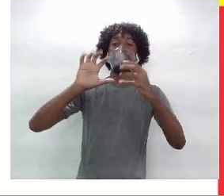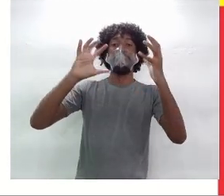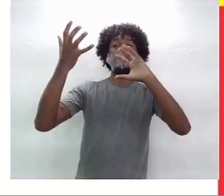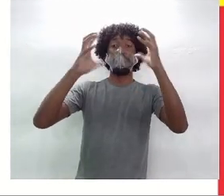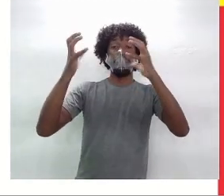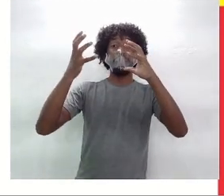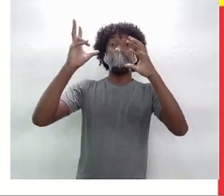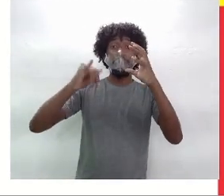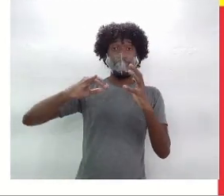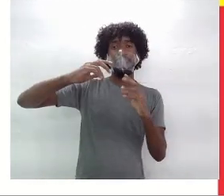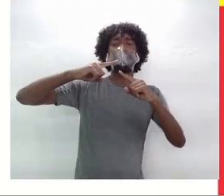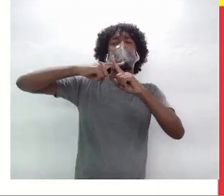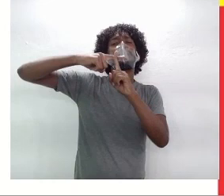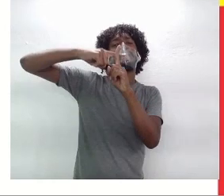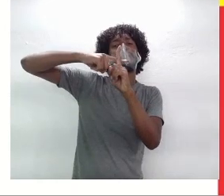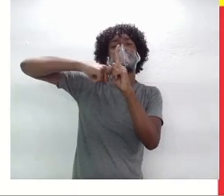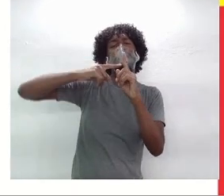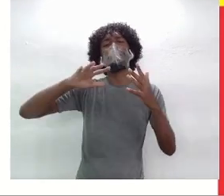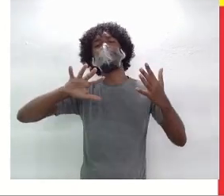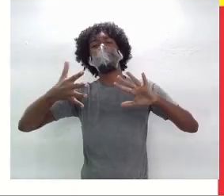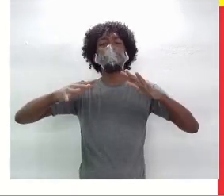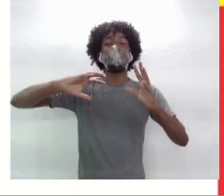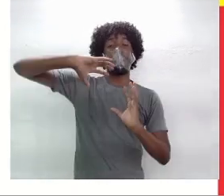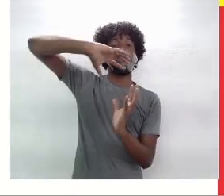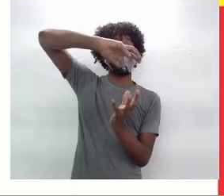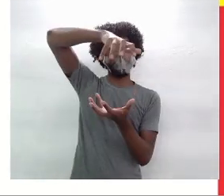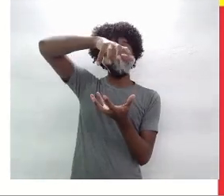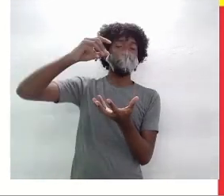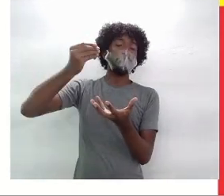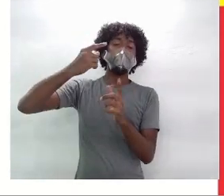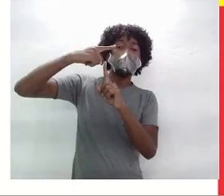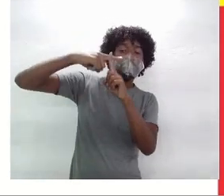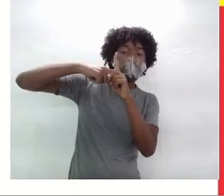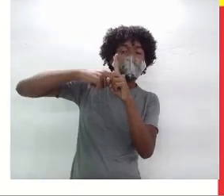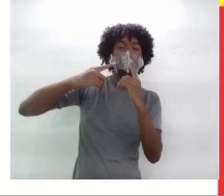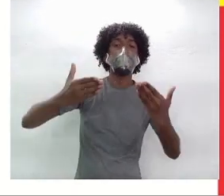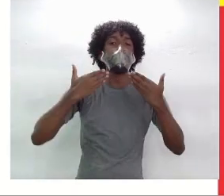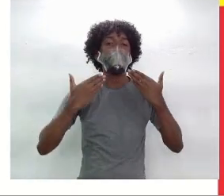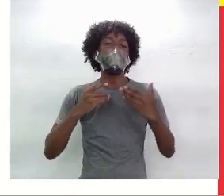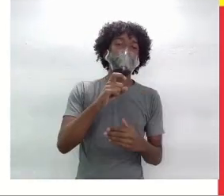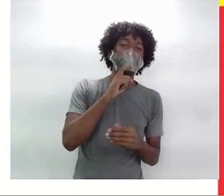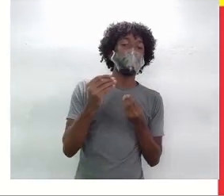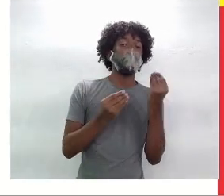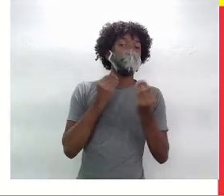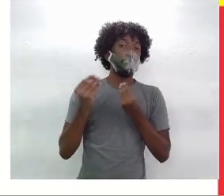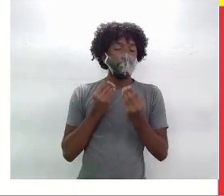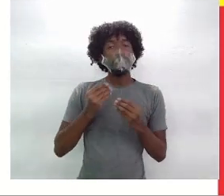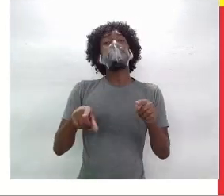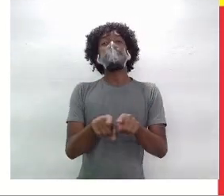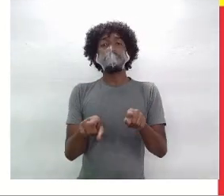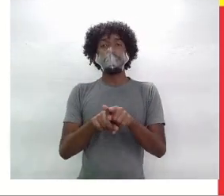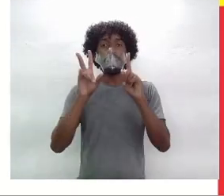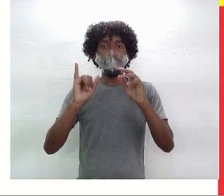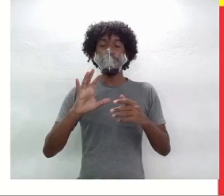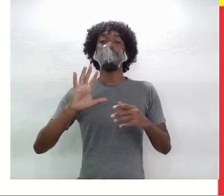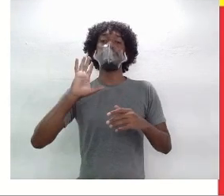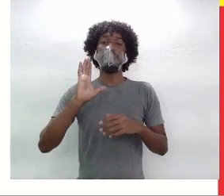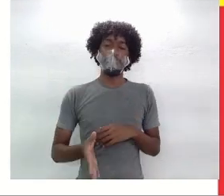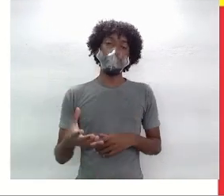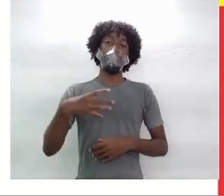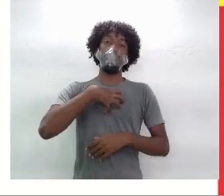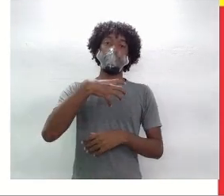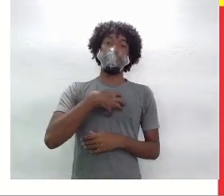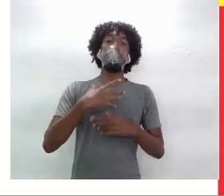Terra. Antigamente, as principais mudanças ocorriam devido às causas naturais, como